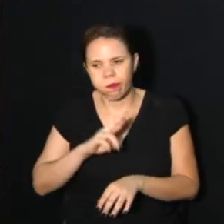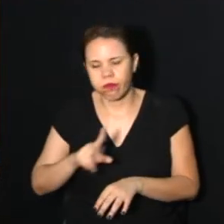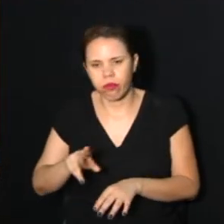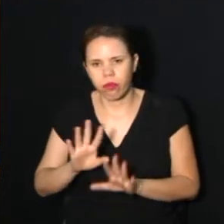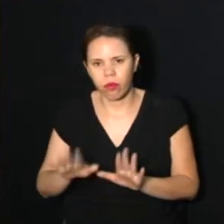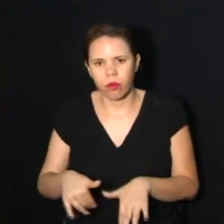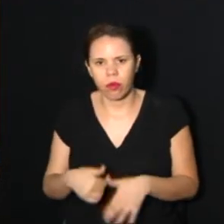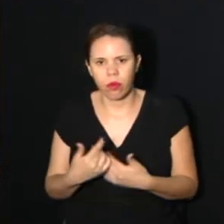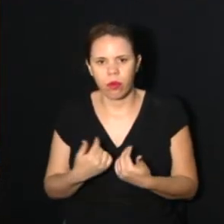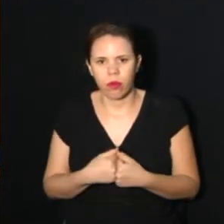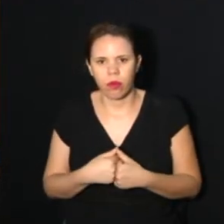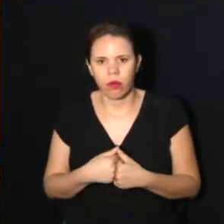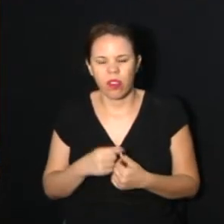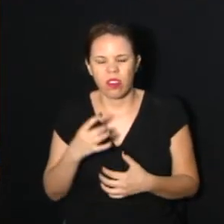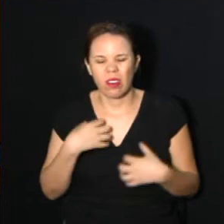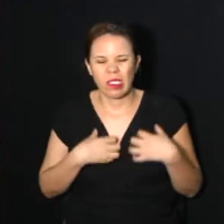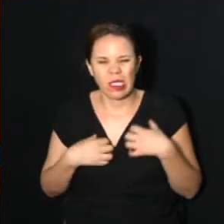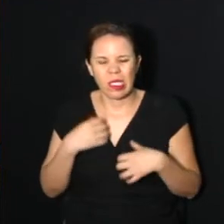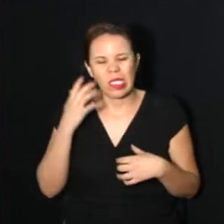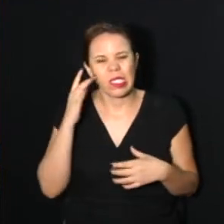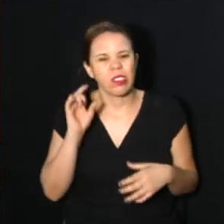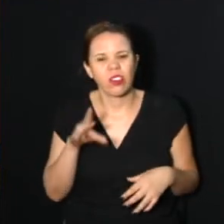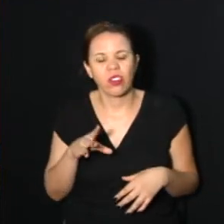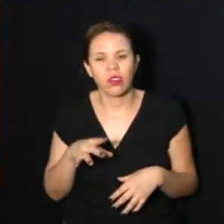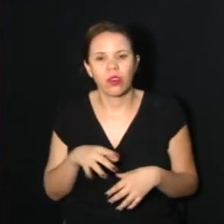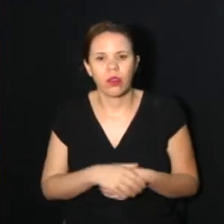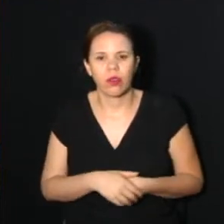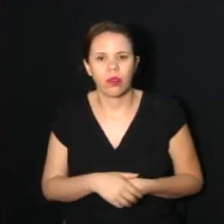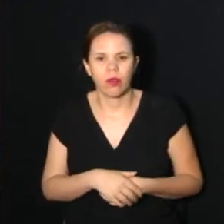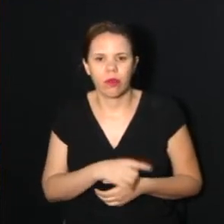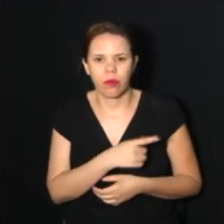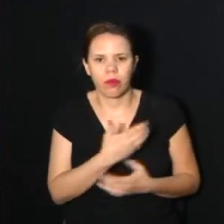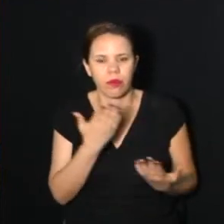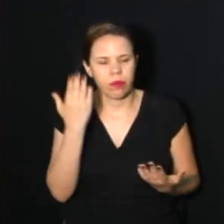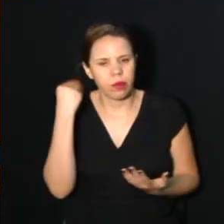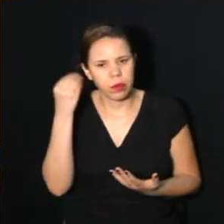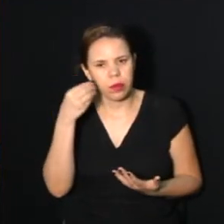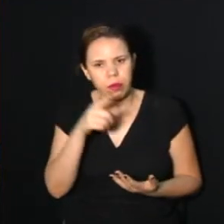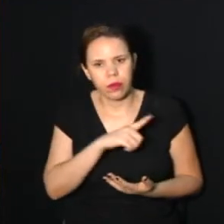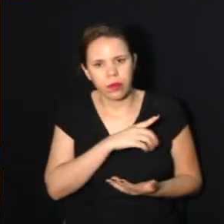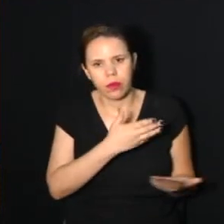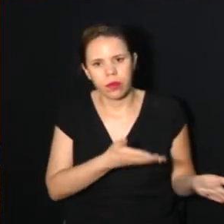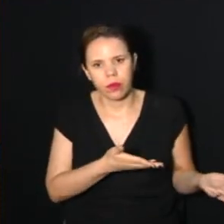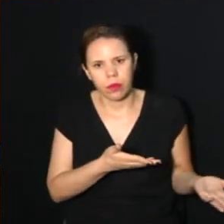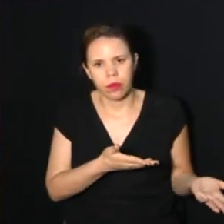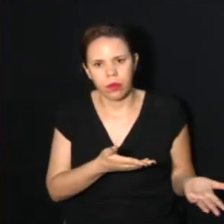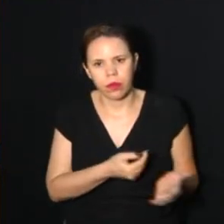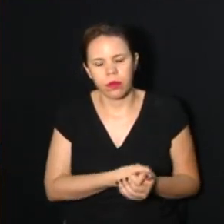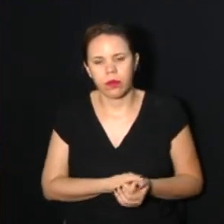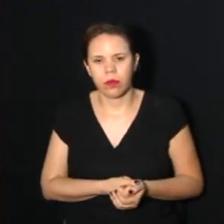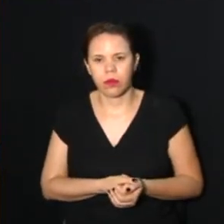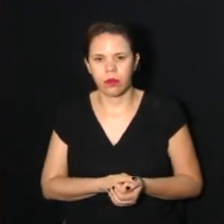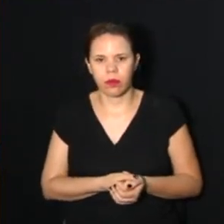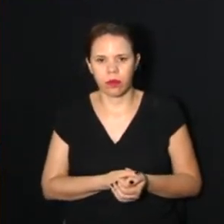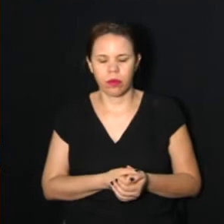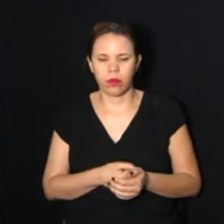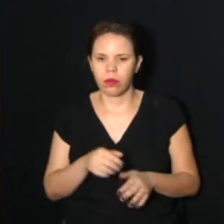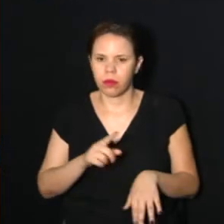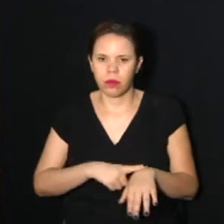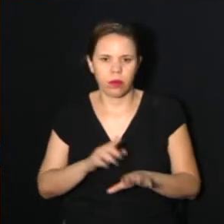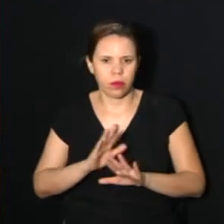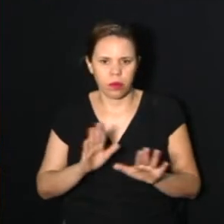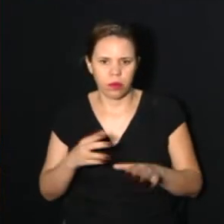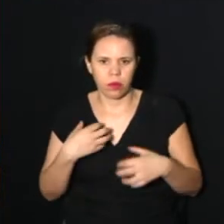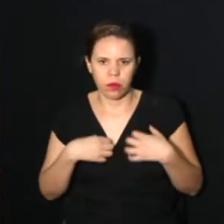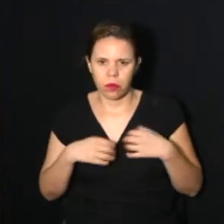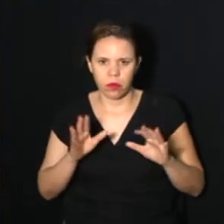que não ficasse constrangido em uma posição, muito embora o senhor, com a experiência que tem, o senhor com o know-how que tem, em momento algum fica